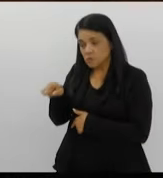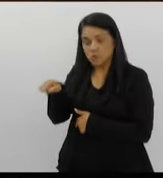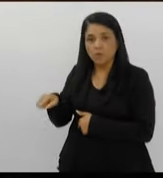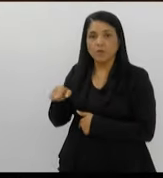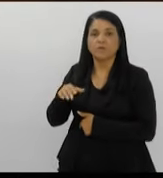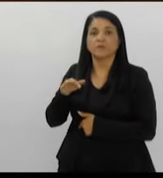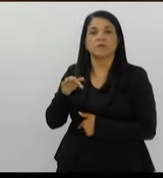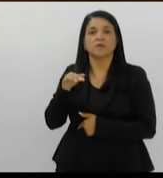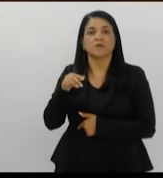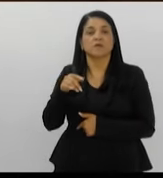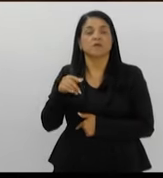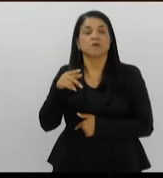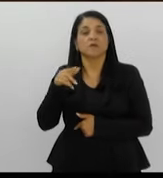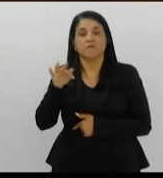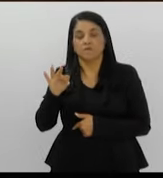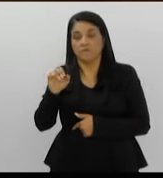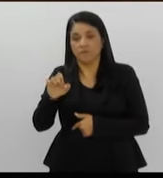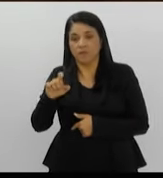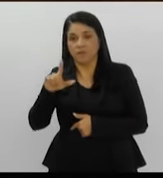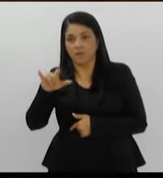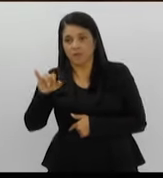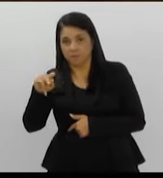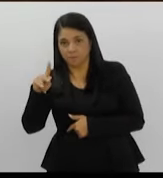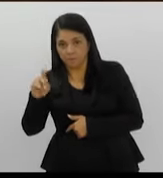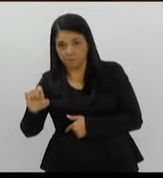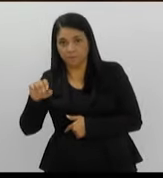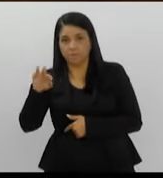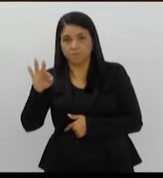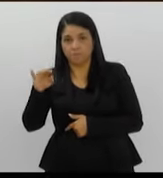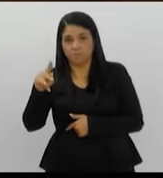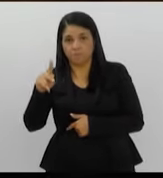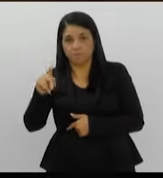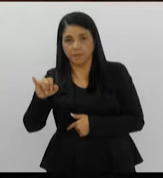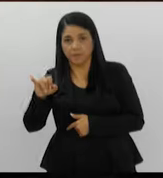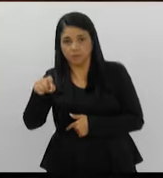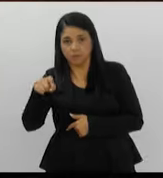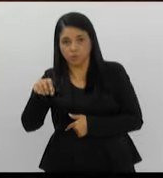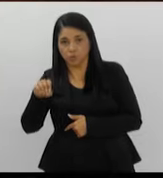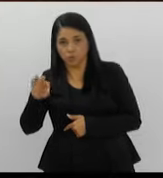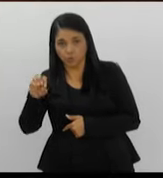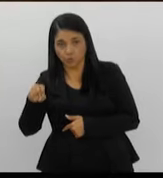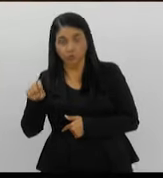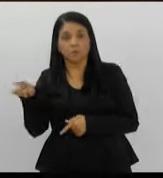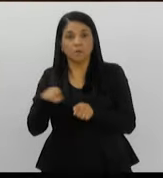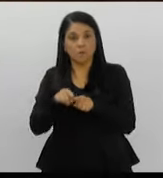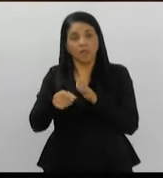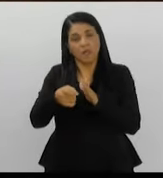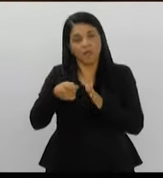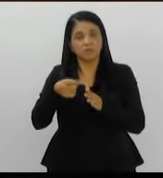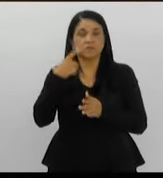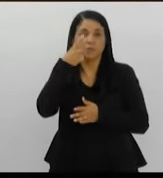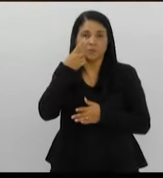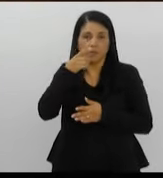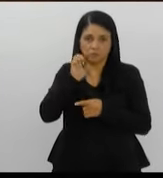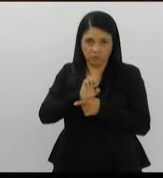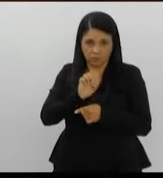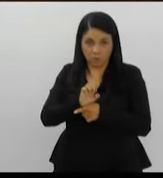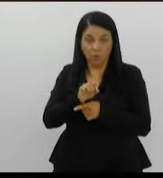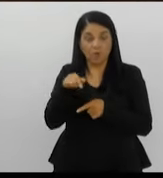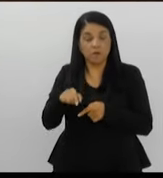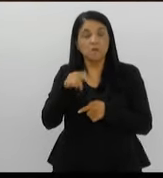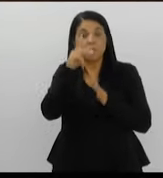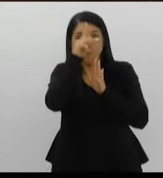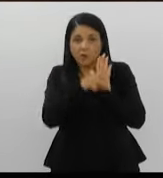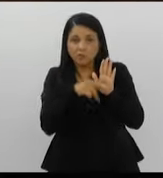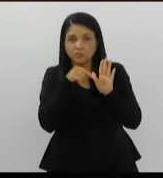nosso eterno colega, deputado, que foi deputado estadual também, e dizer que esse projeto vai ser um